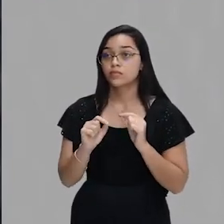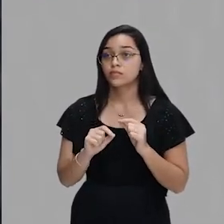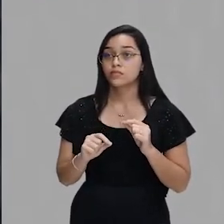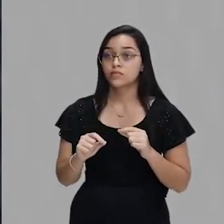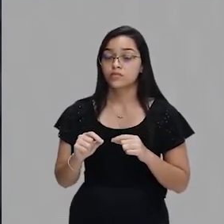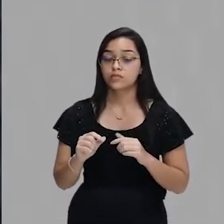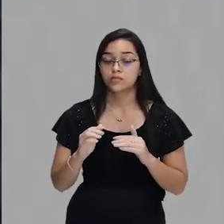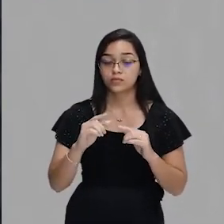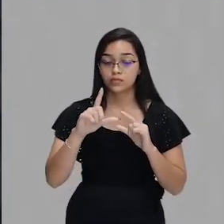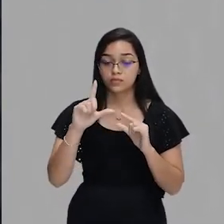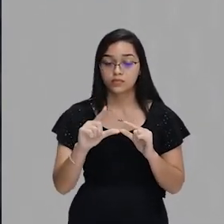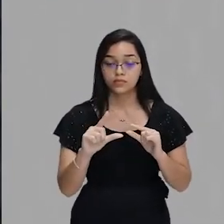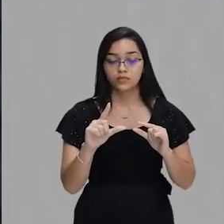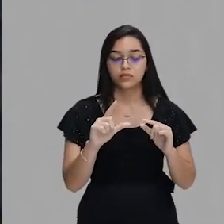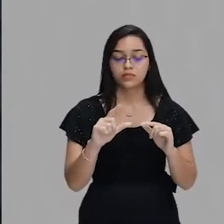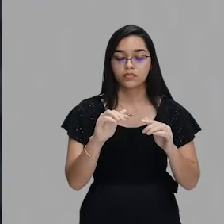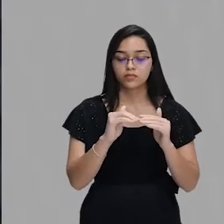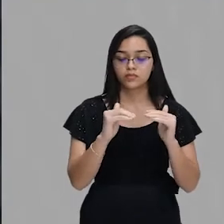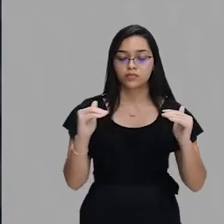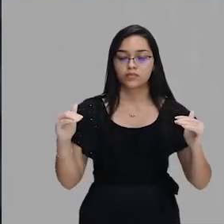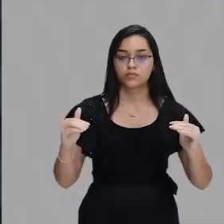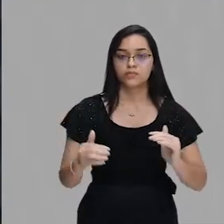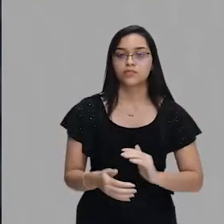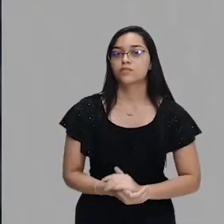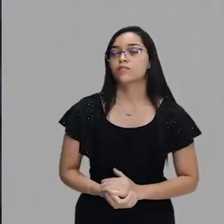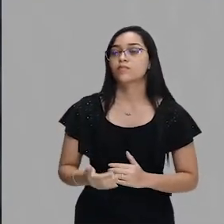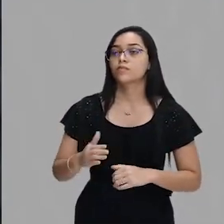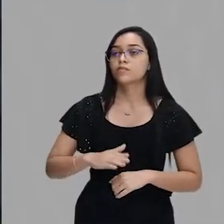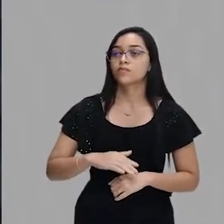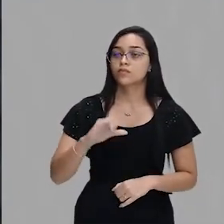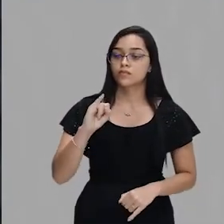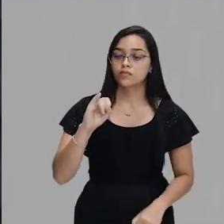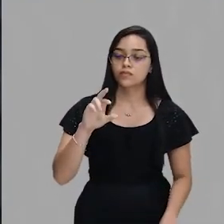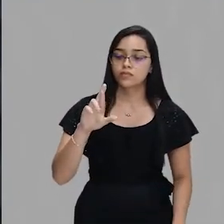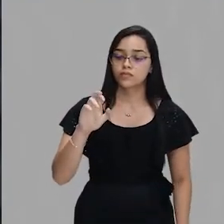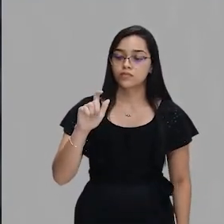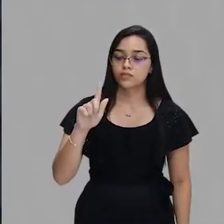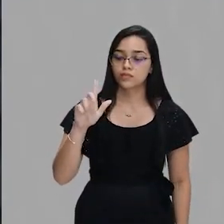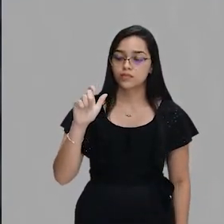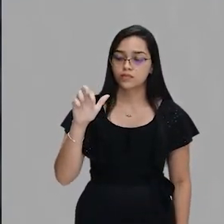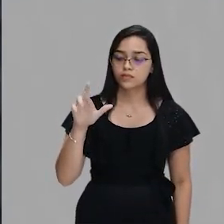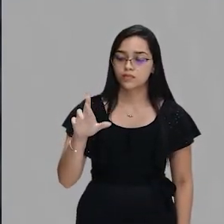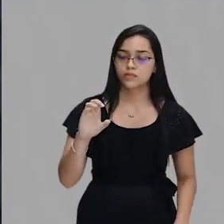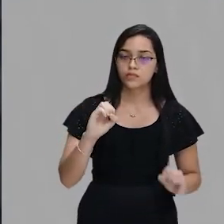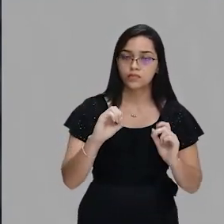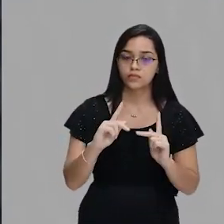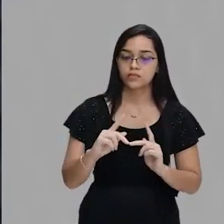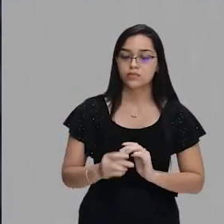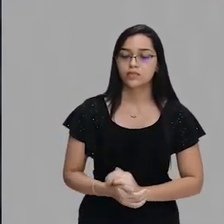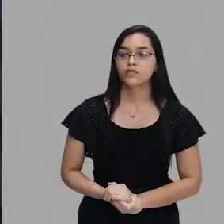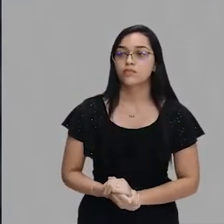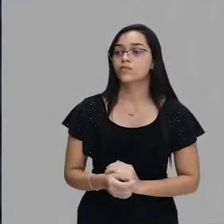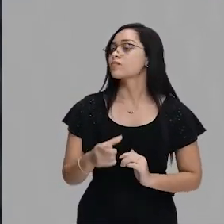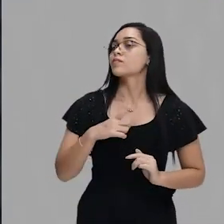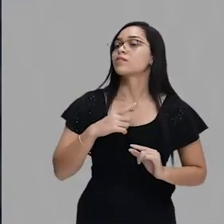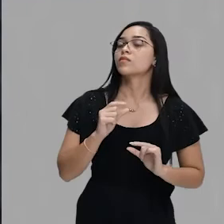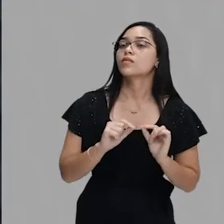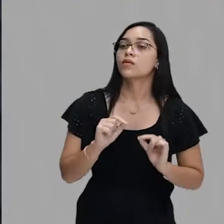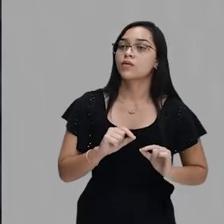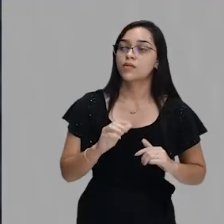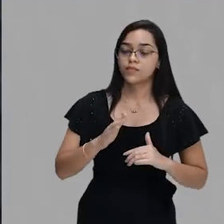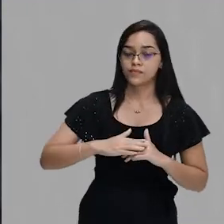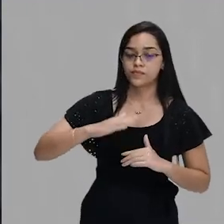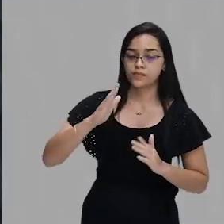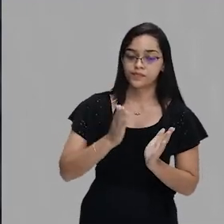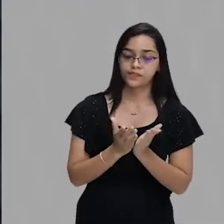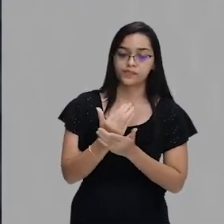atleta menos regular, ou mais irregular. Tá? O menos regular vai ter aquele que tiver o